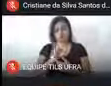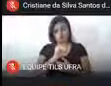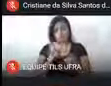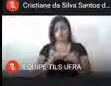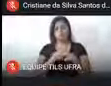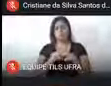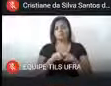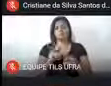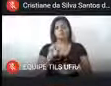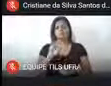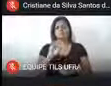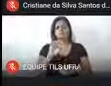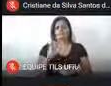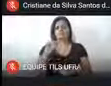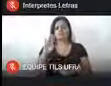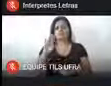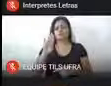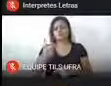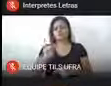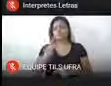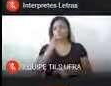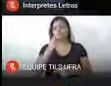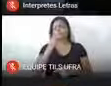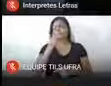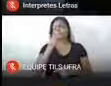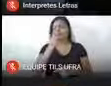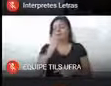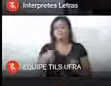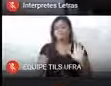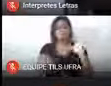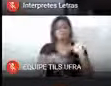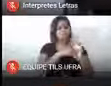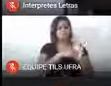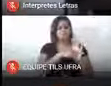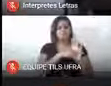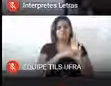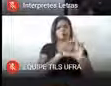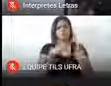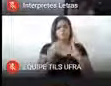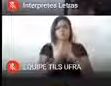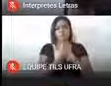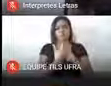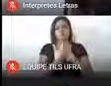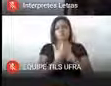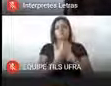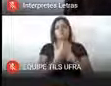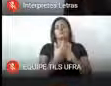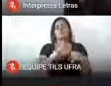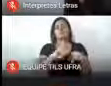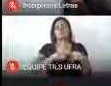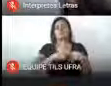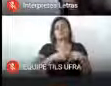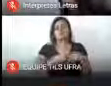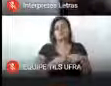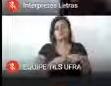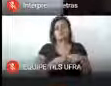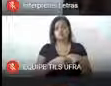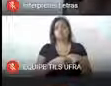parece restringir-se às comunidades quilombolas localizadas mais ao noroeste os municípios de